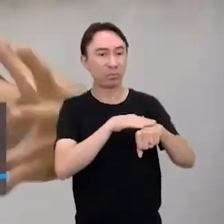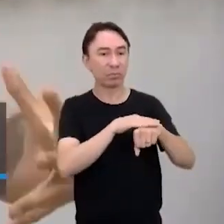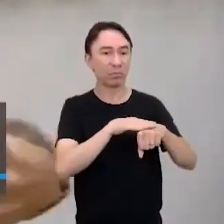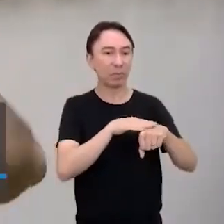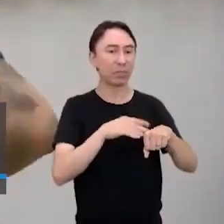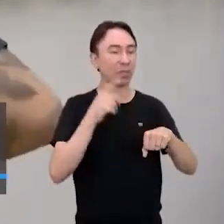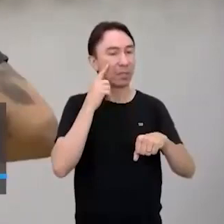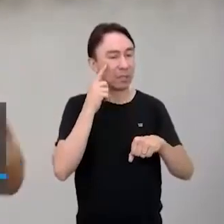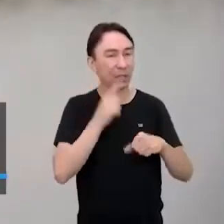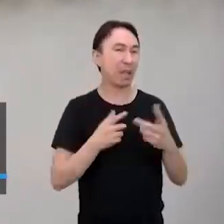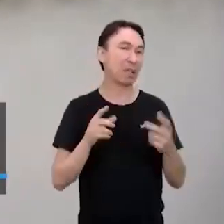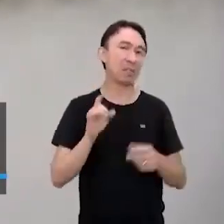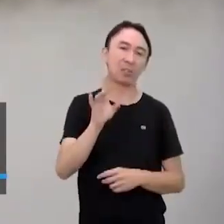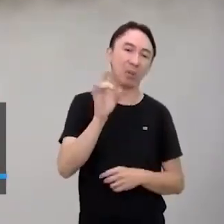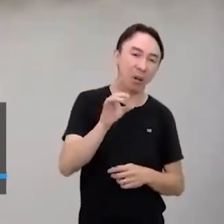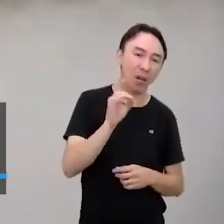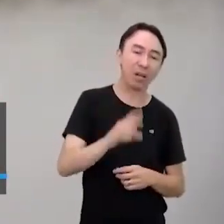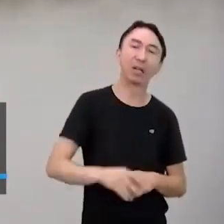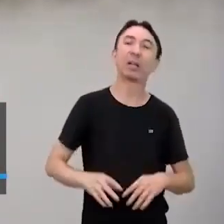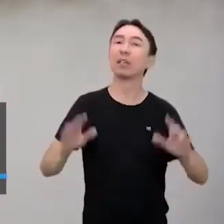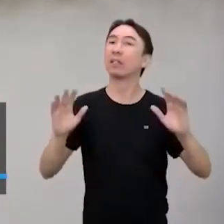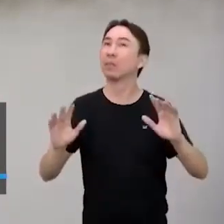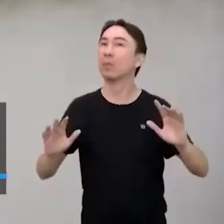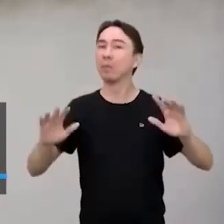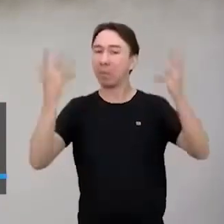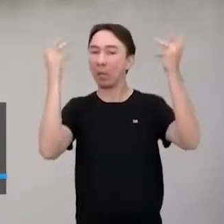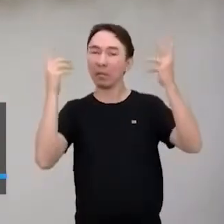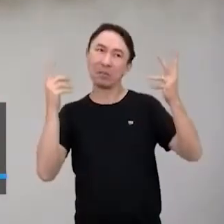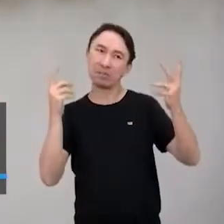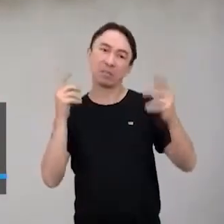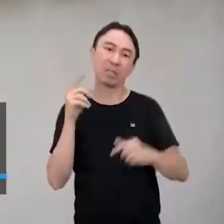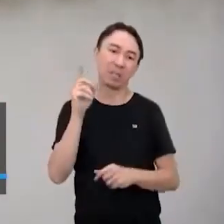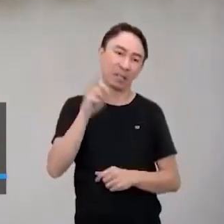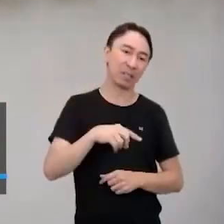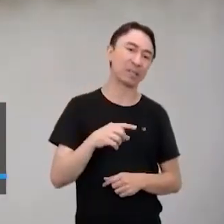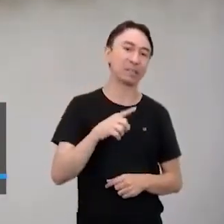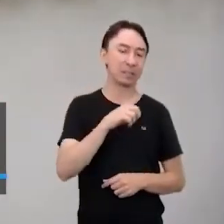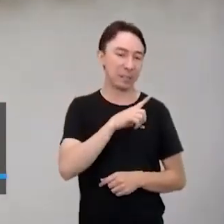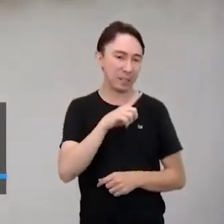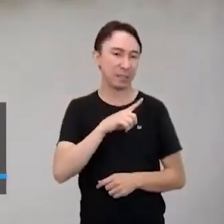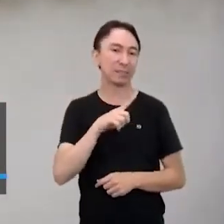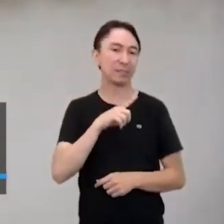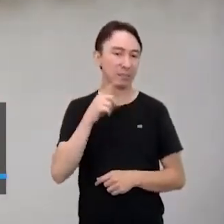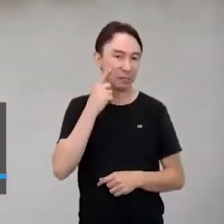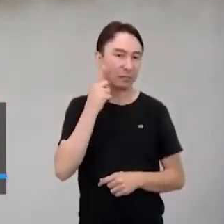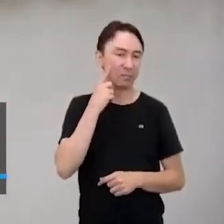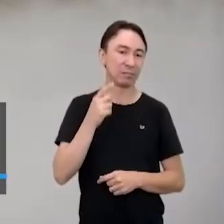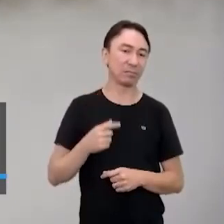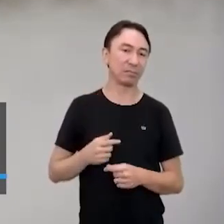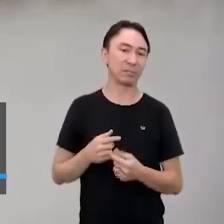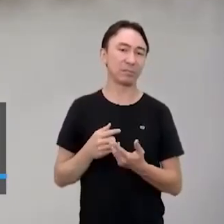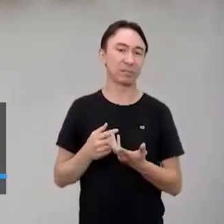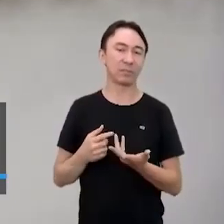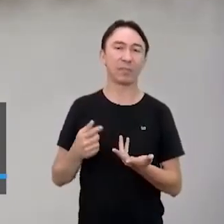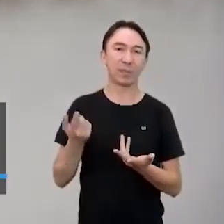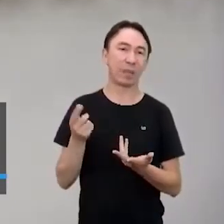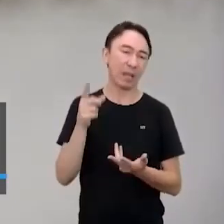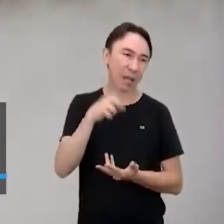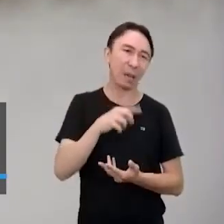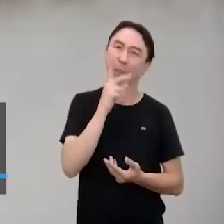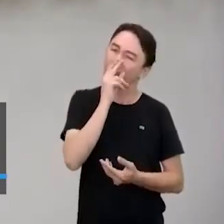meio coreografia, até ritualístico, né? A gente pode dizer assim, né? Tem aquela aura meio... digamos, religiosa,